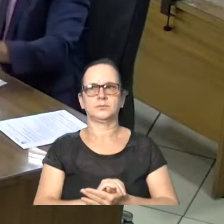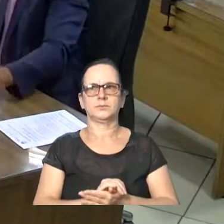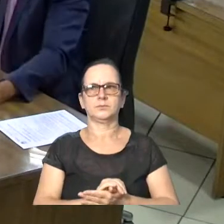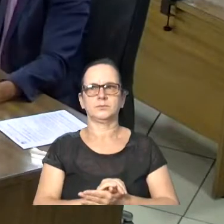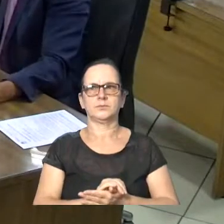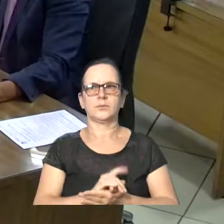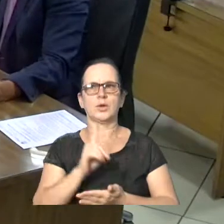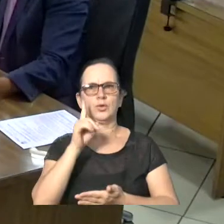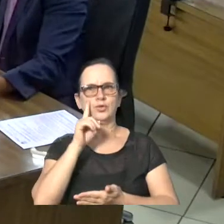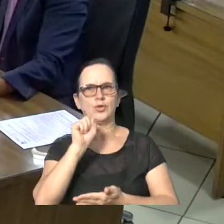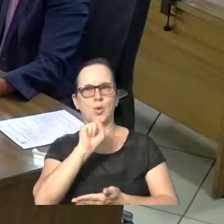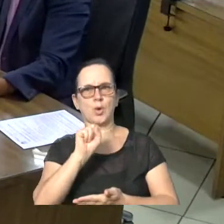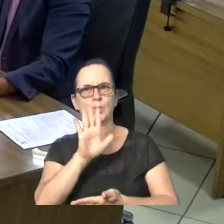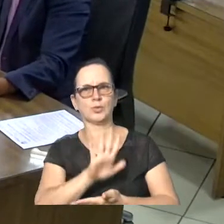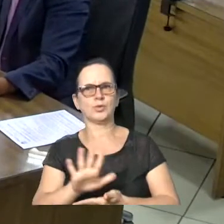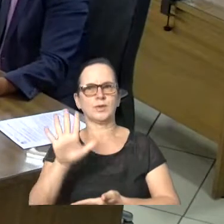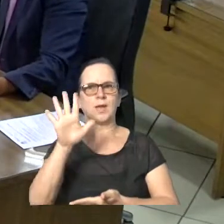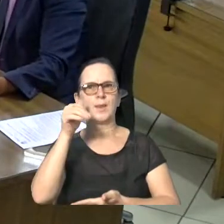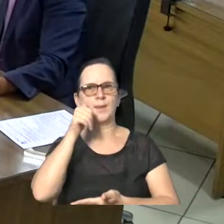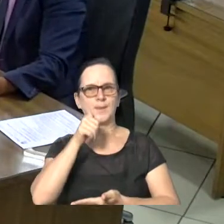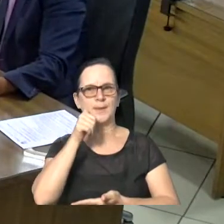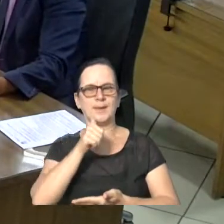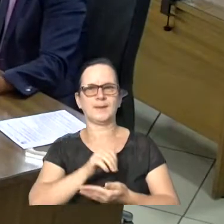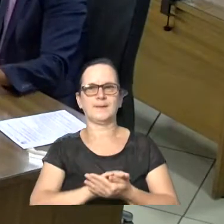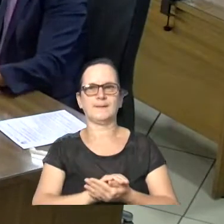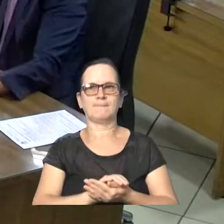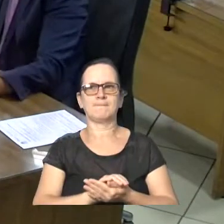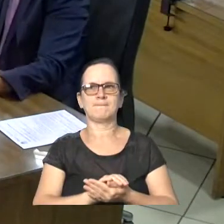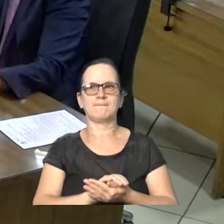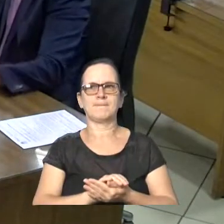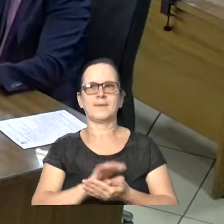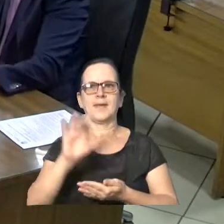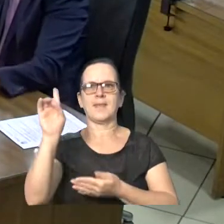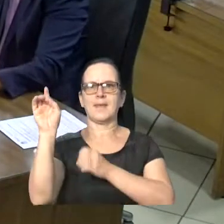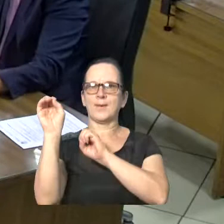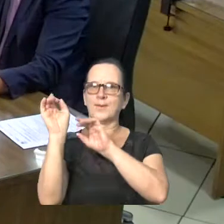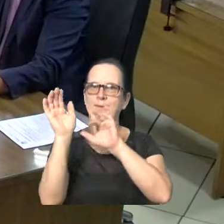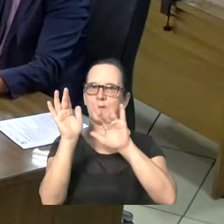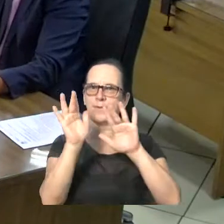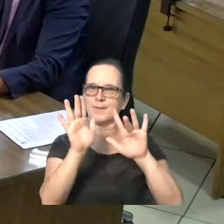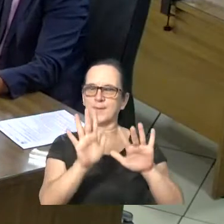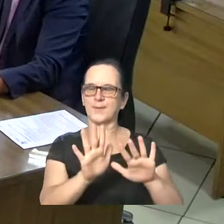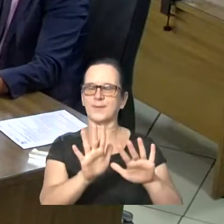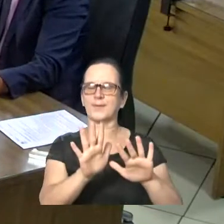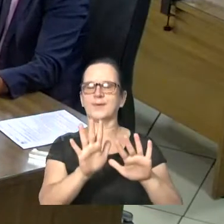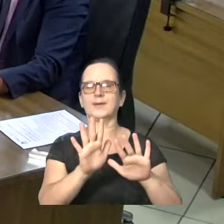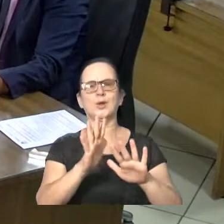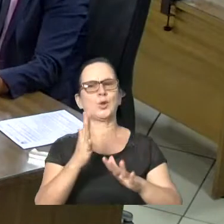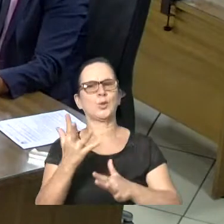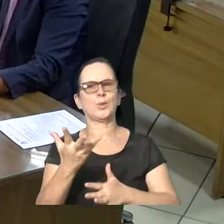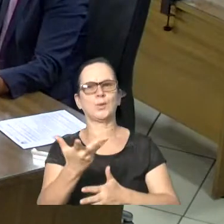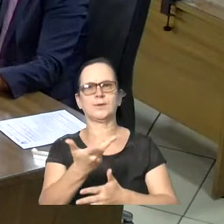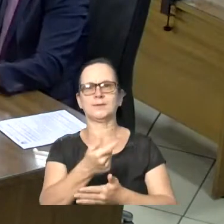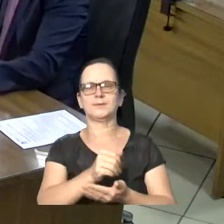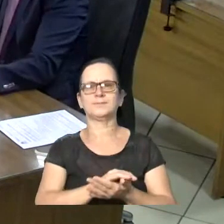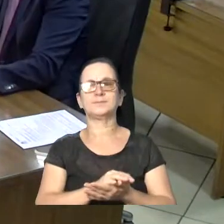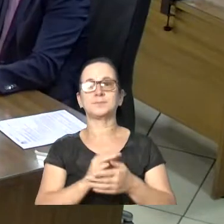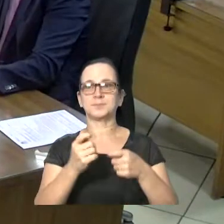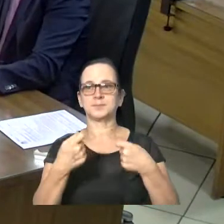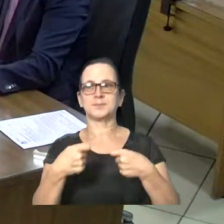É dia 8, Dia Internacional das Mulheres, né? Deus abençoe todas elas, né? Eu